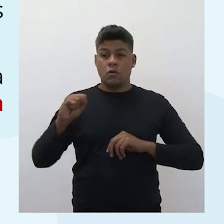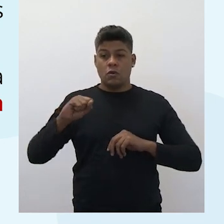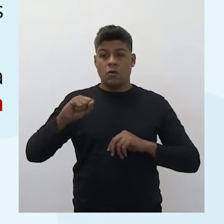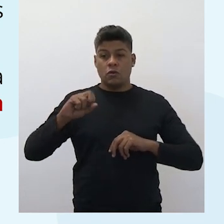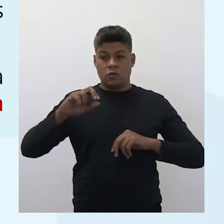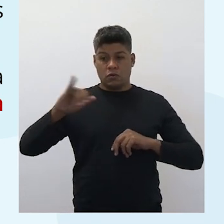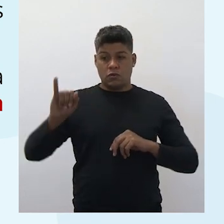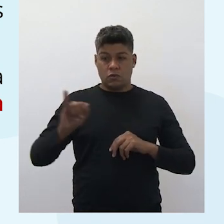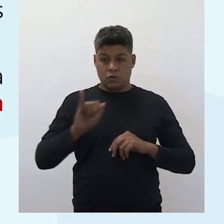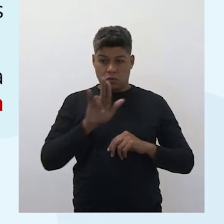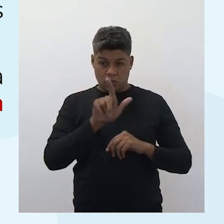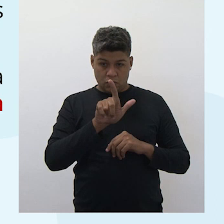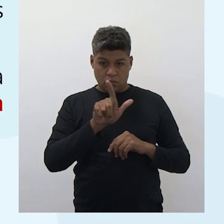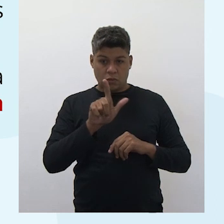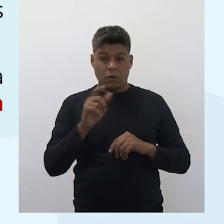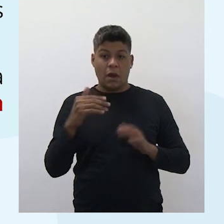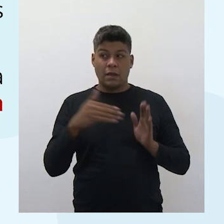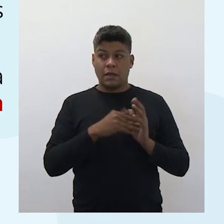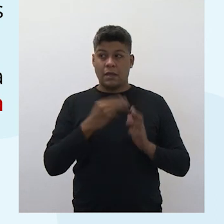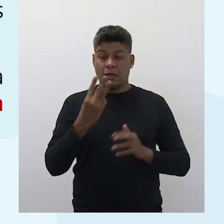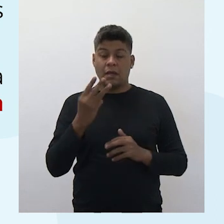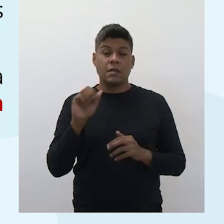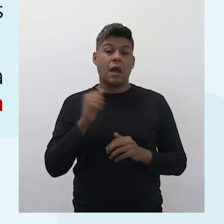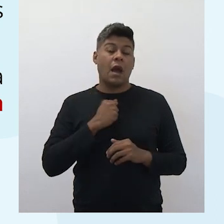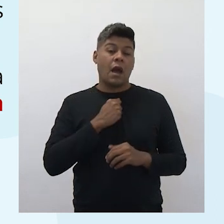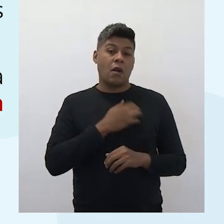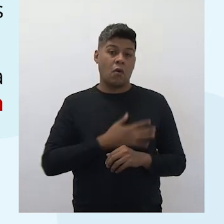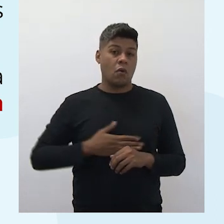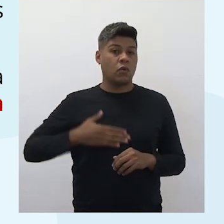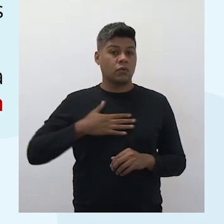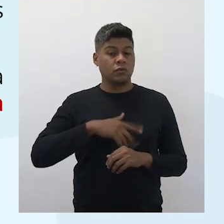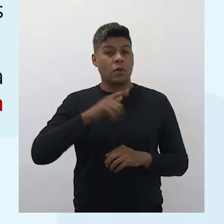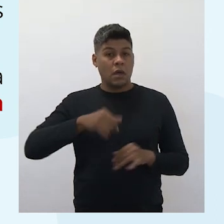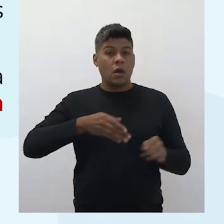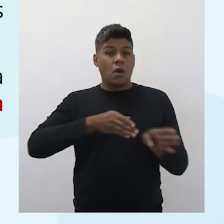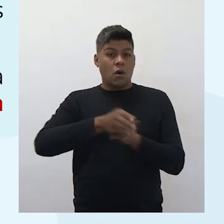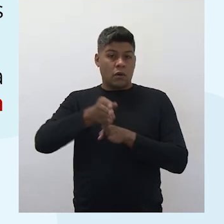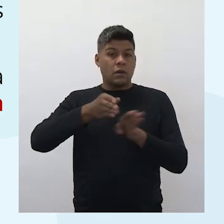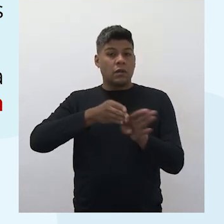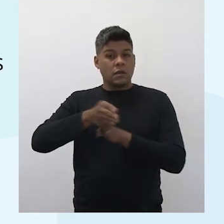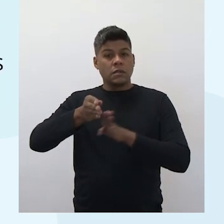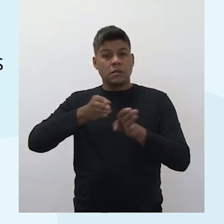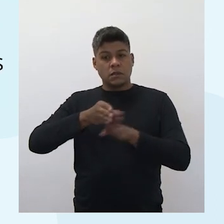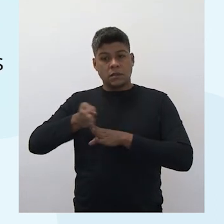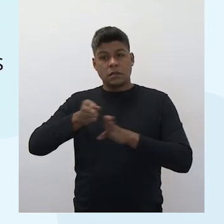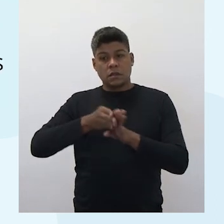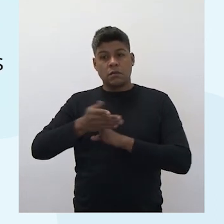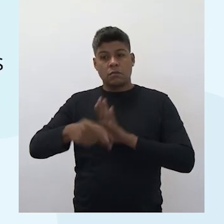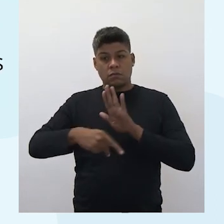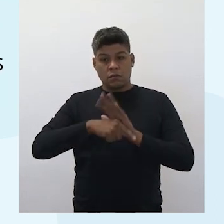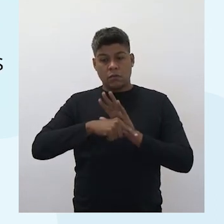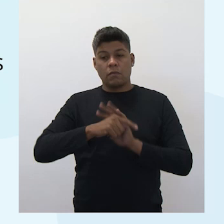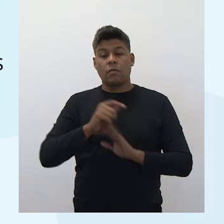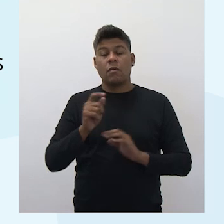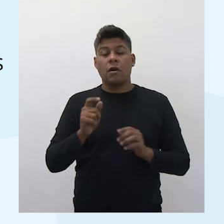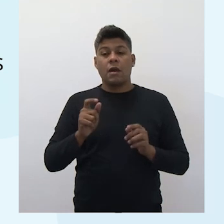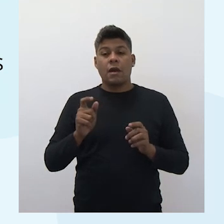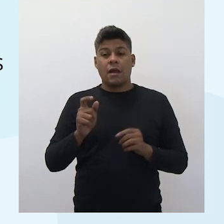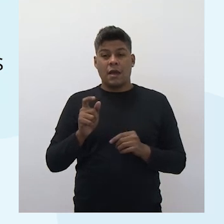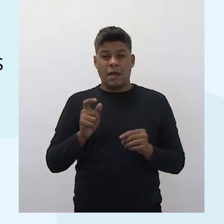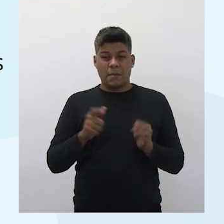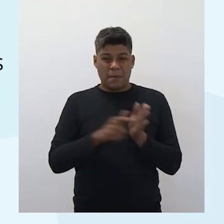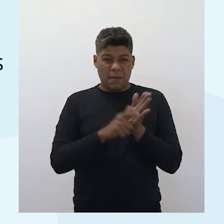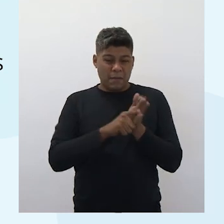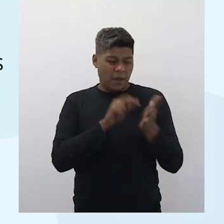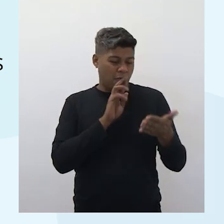3 de agosto. Então essas são outras orientações. A questão dos cartões respostas, os